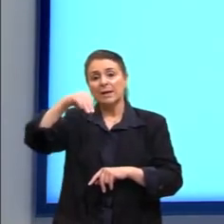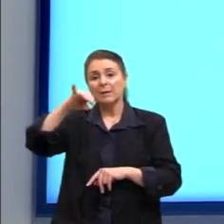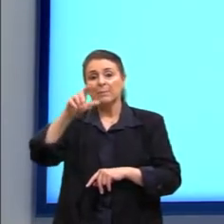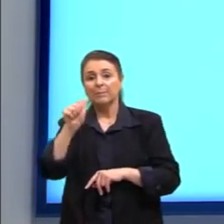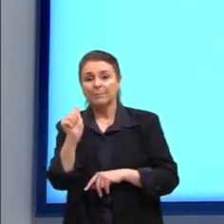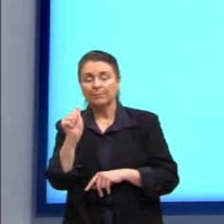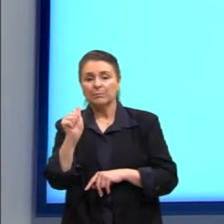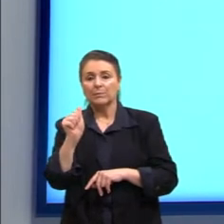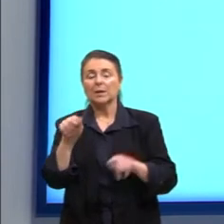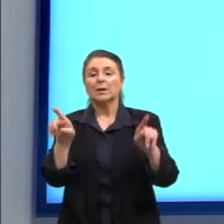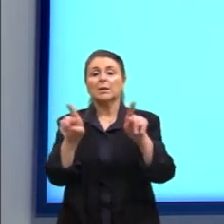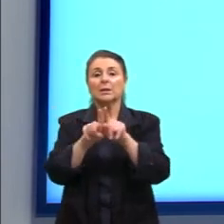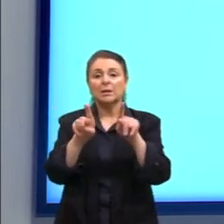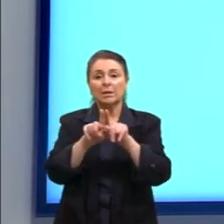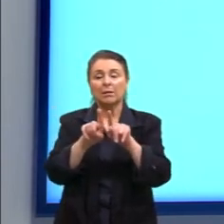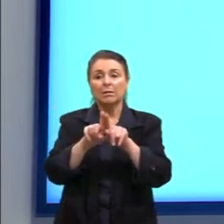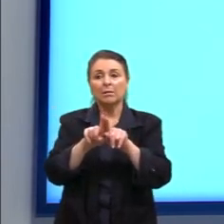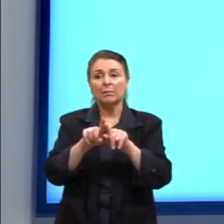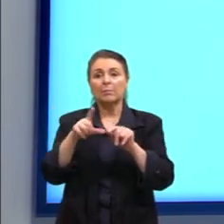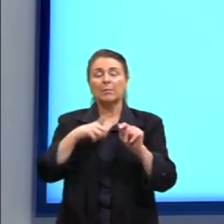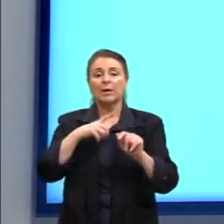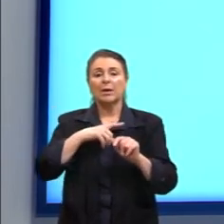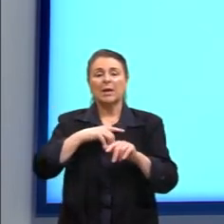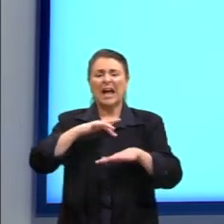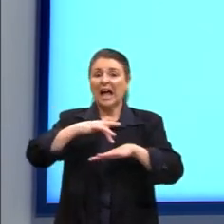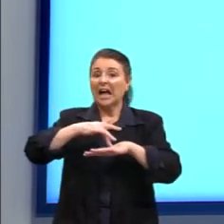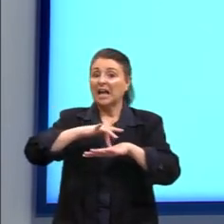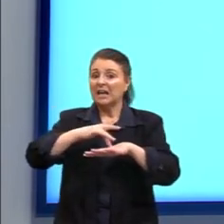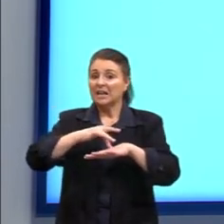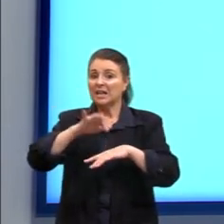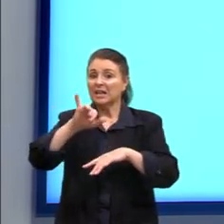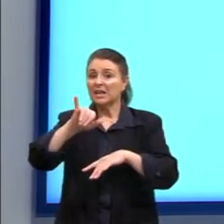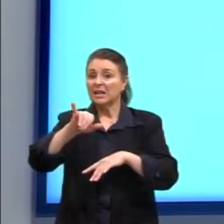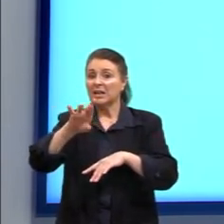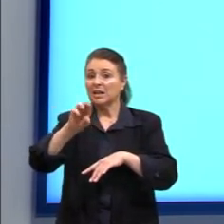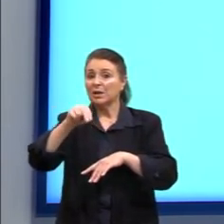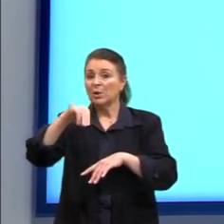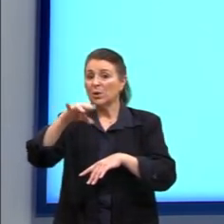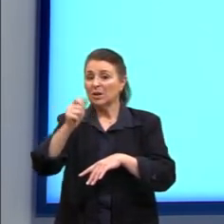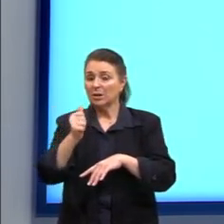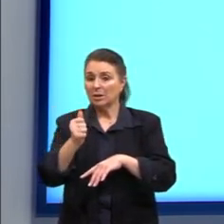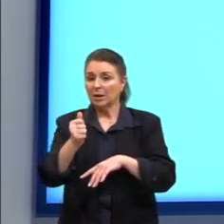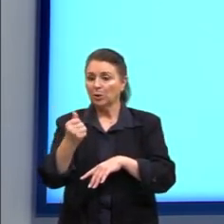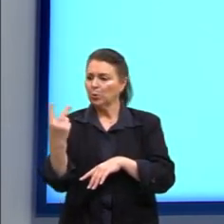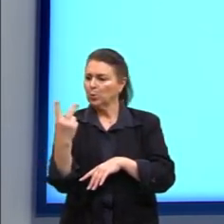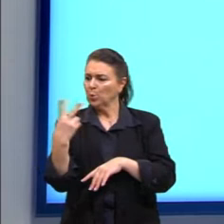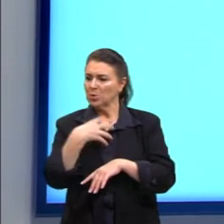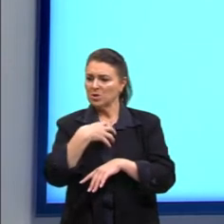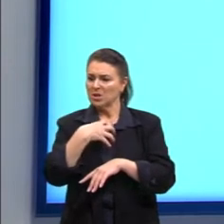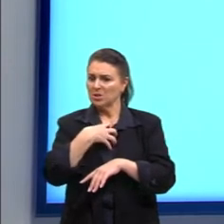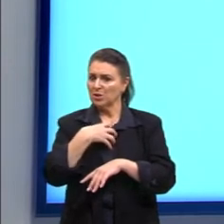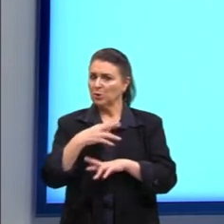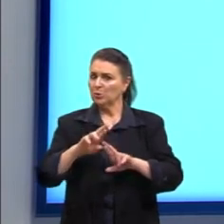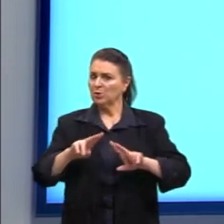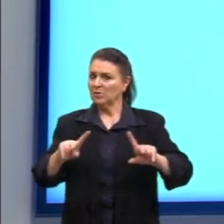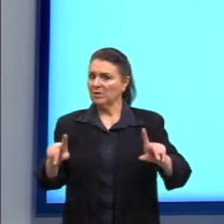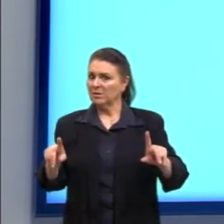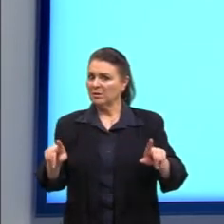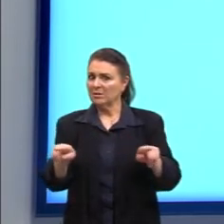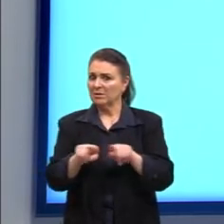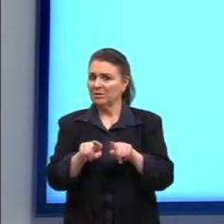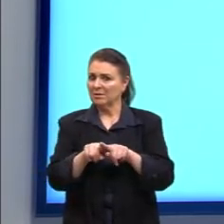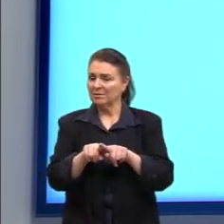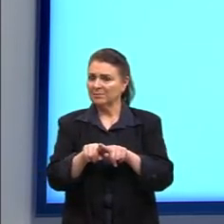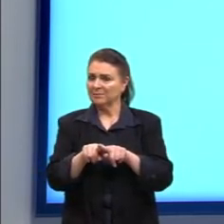falar das questões aí de ironia que podem ser causadas, de duplo sentido, tá?